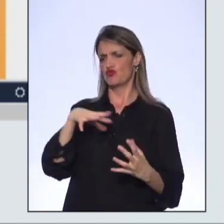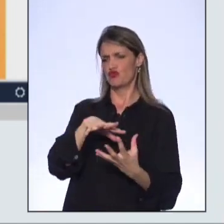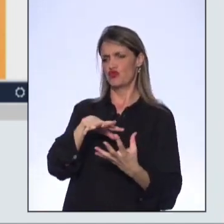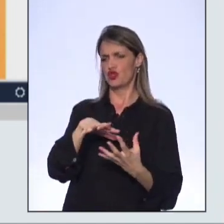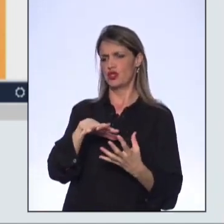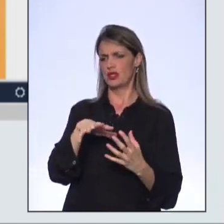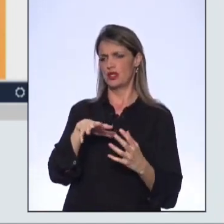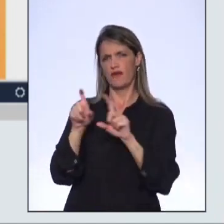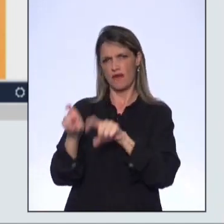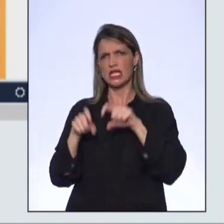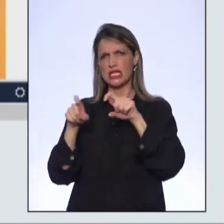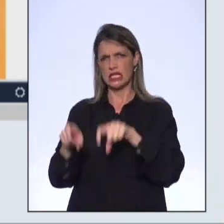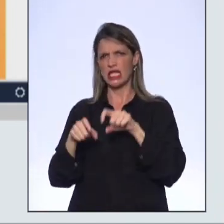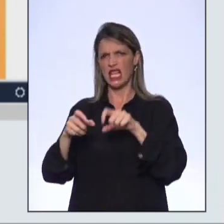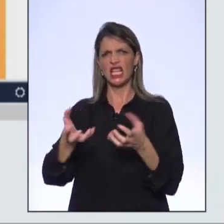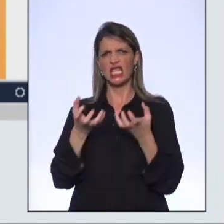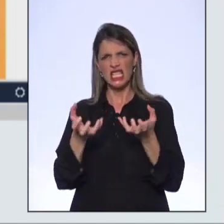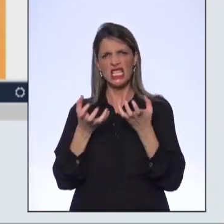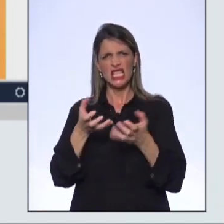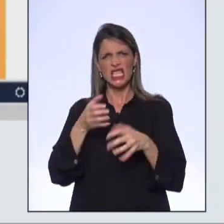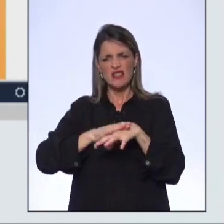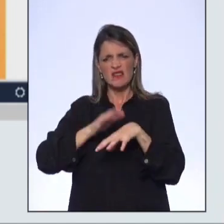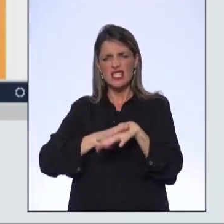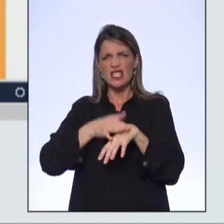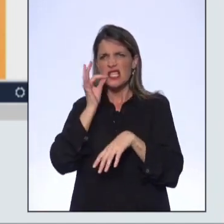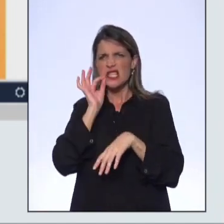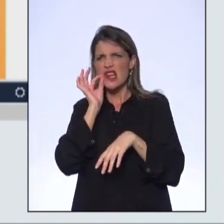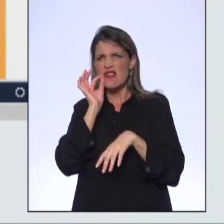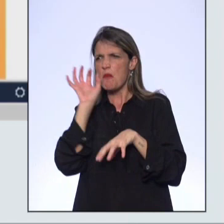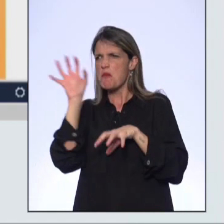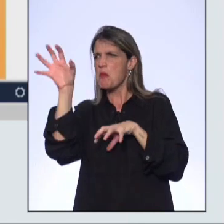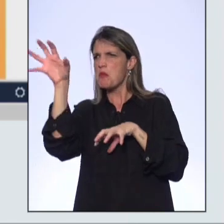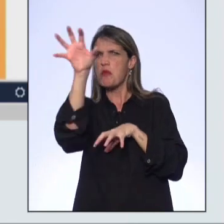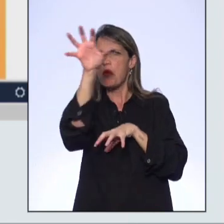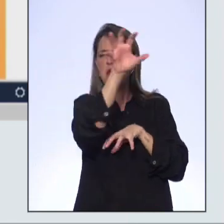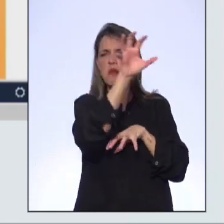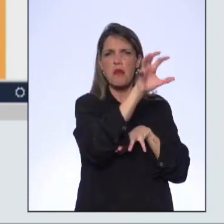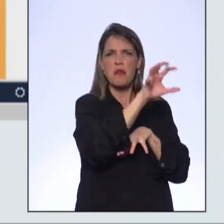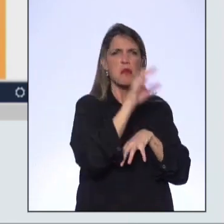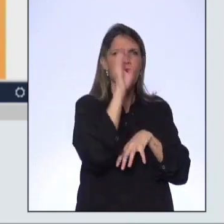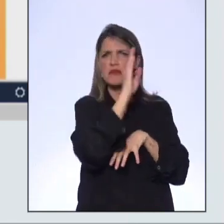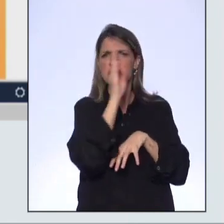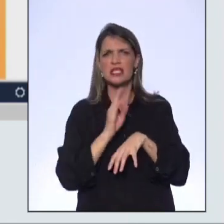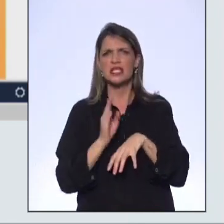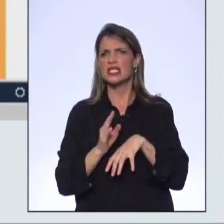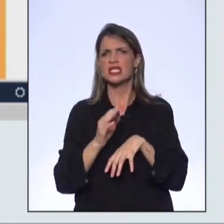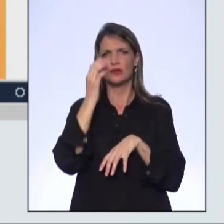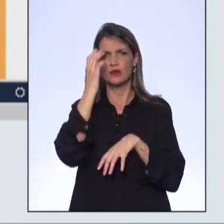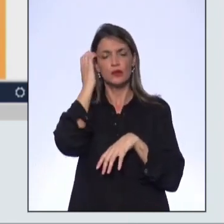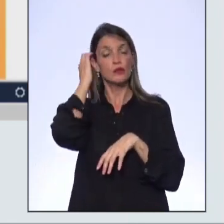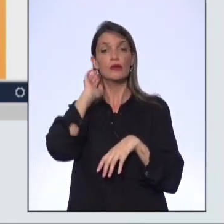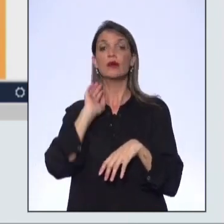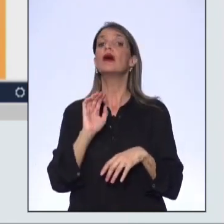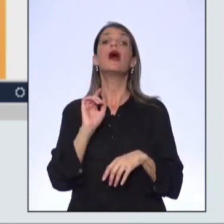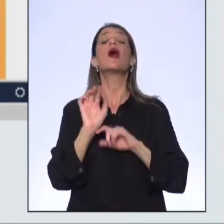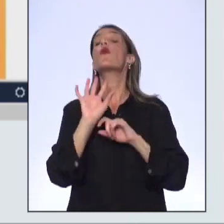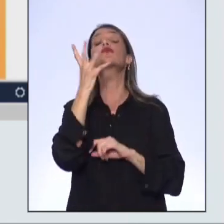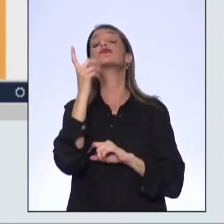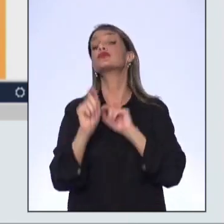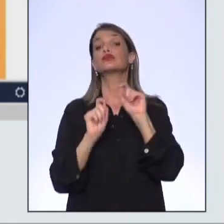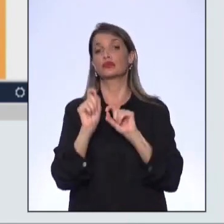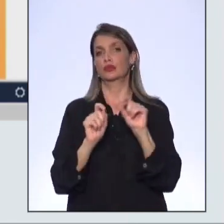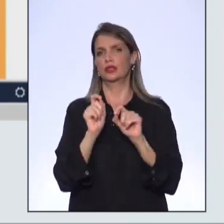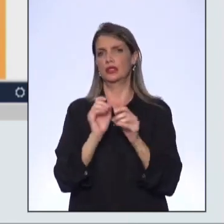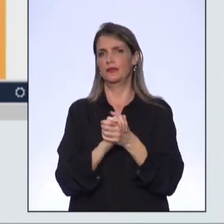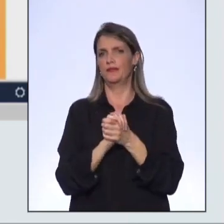café. Era cafezal espalhado por tudo que é canto do país onde a produção era viável. Resultado, na